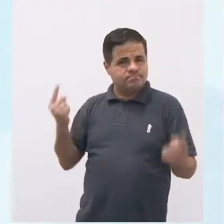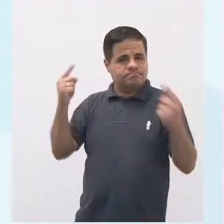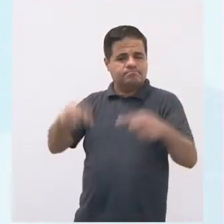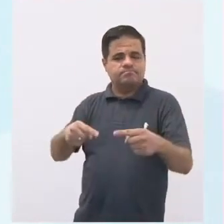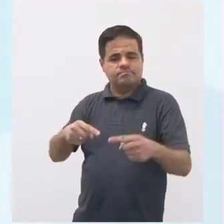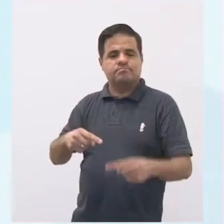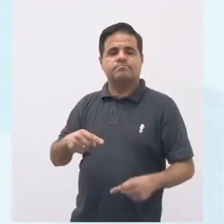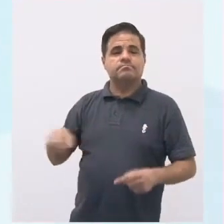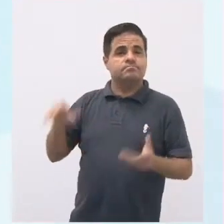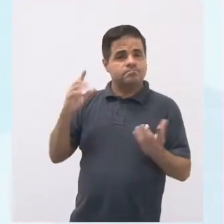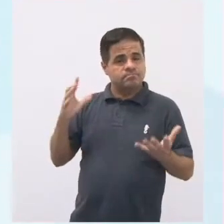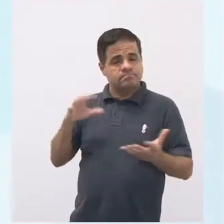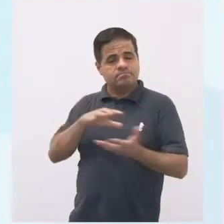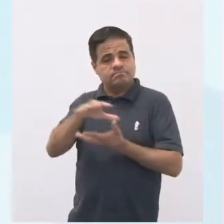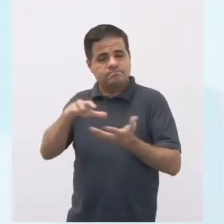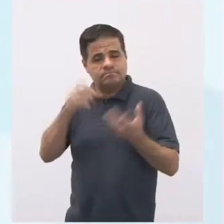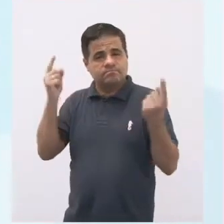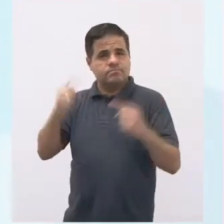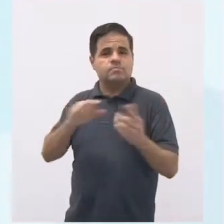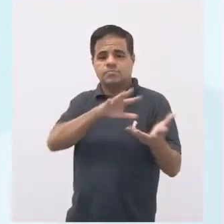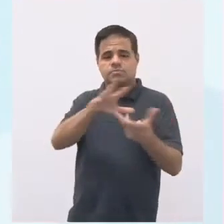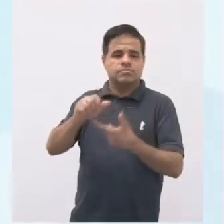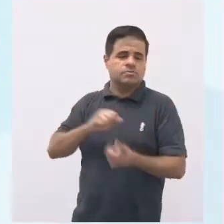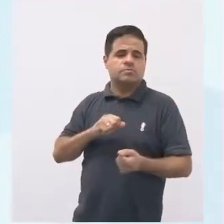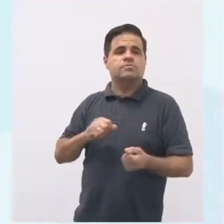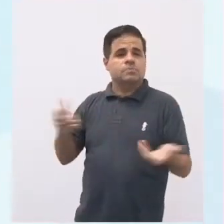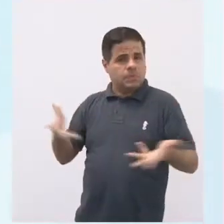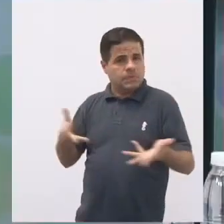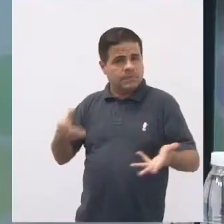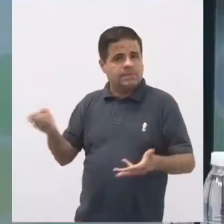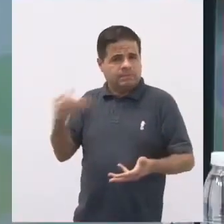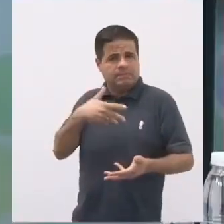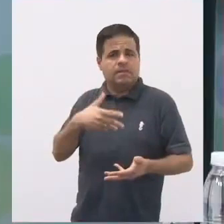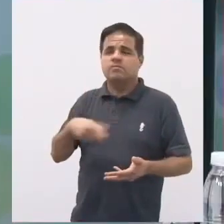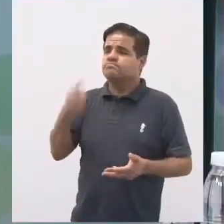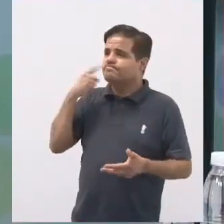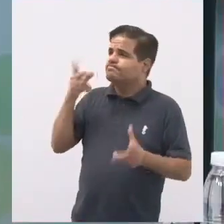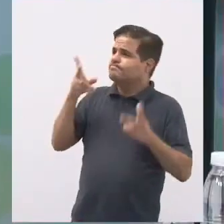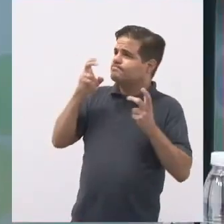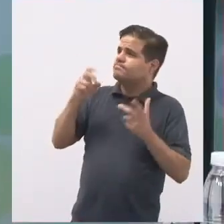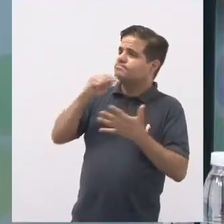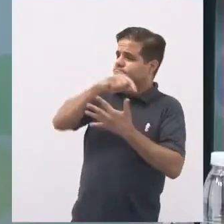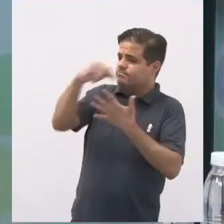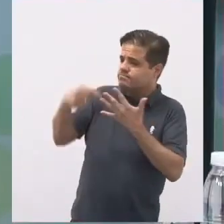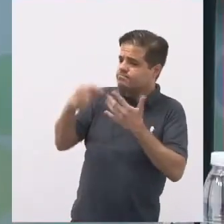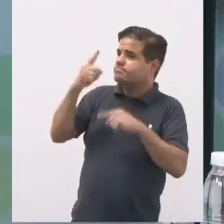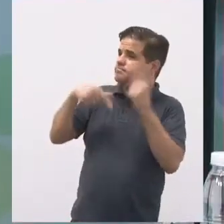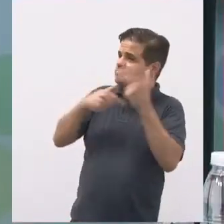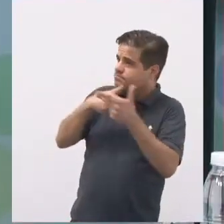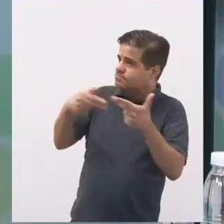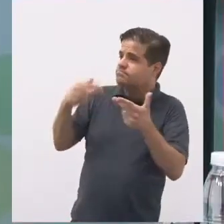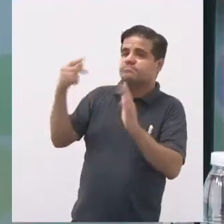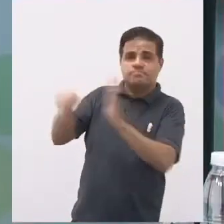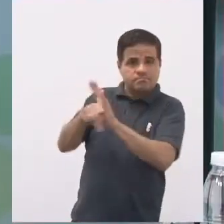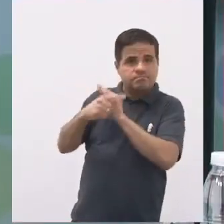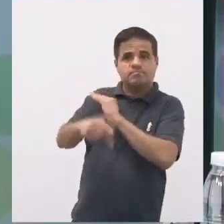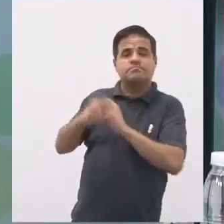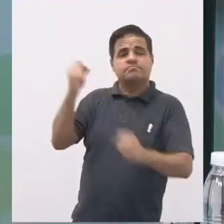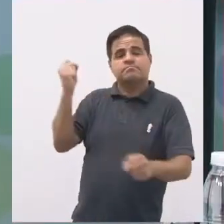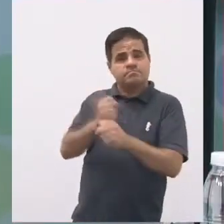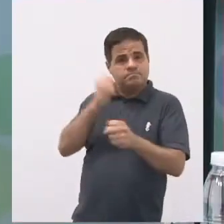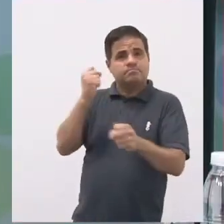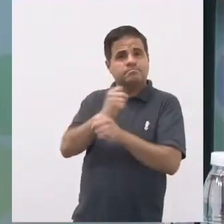dos confrontos do mundo contemporâneo. Então percebam, né, nós temos aí alguns pontos que fazem parte dessa